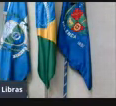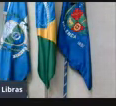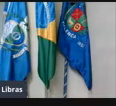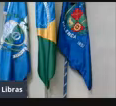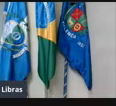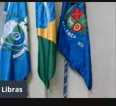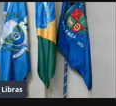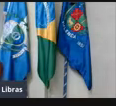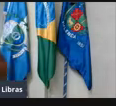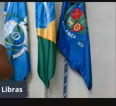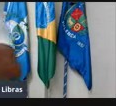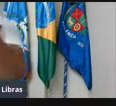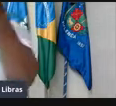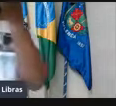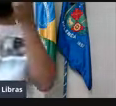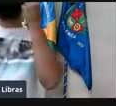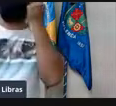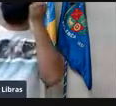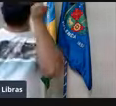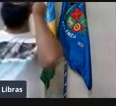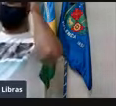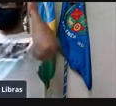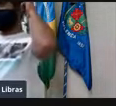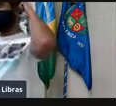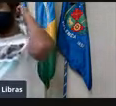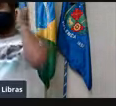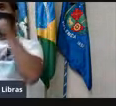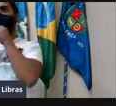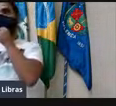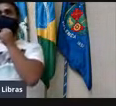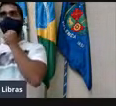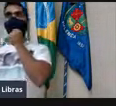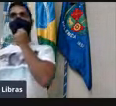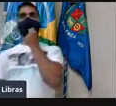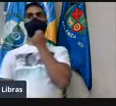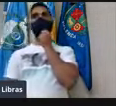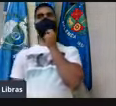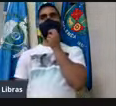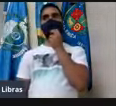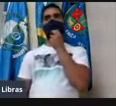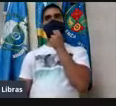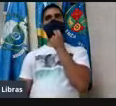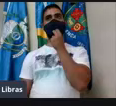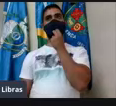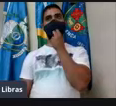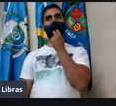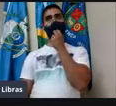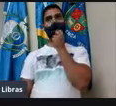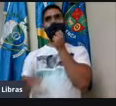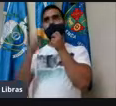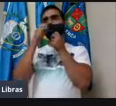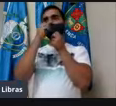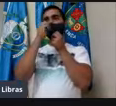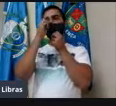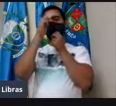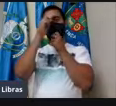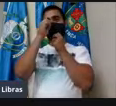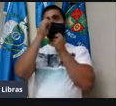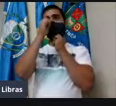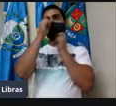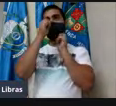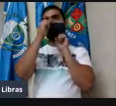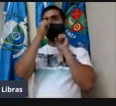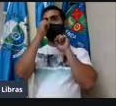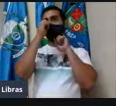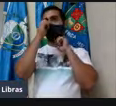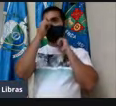quiserem. Primeiro vereador, vereador Celcinho do Bar, o senhor tem 10 minutos para exercer seu direito de tribuna.